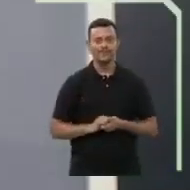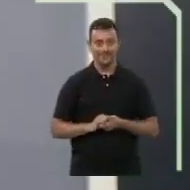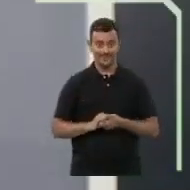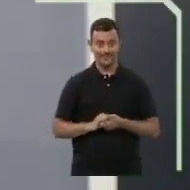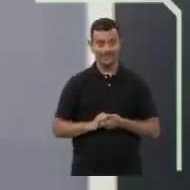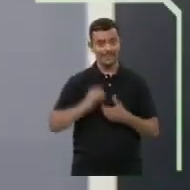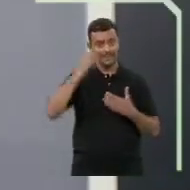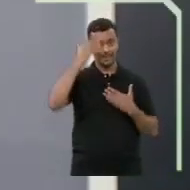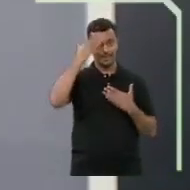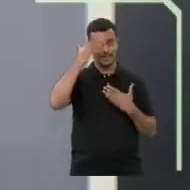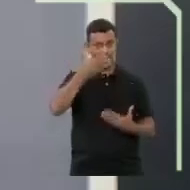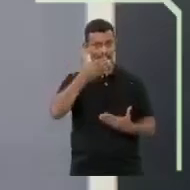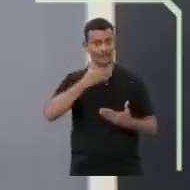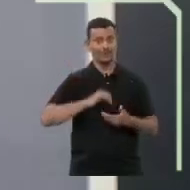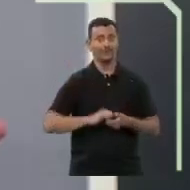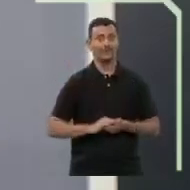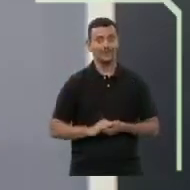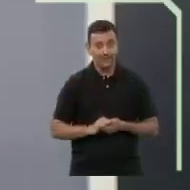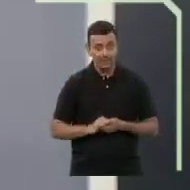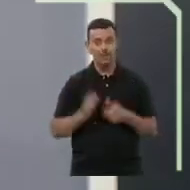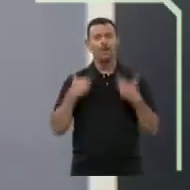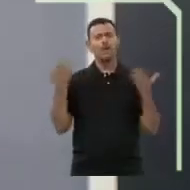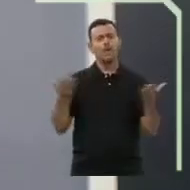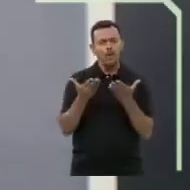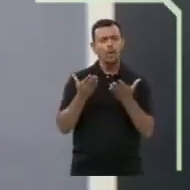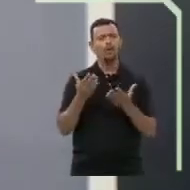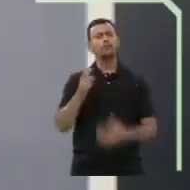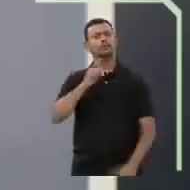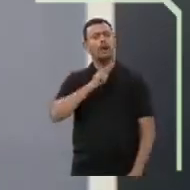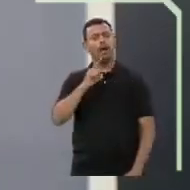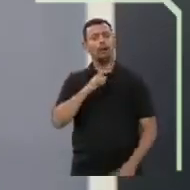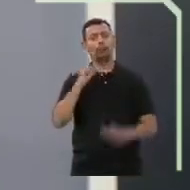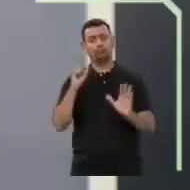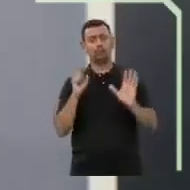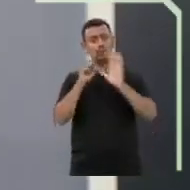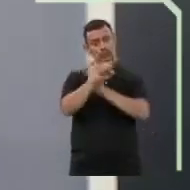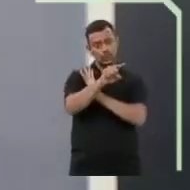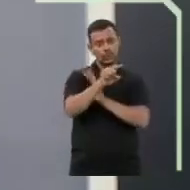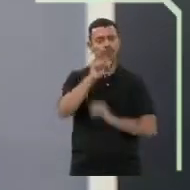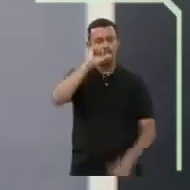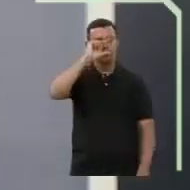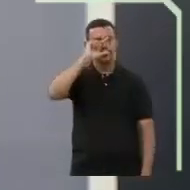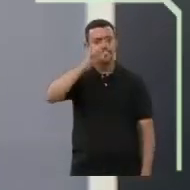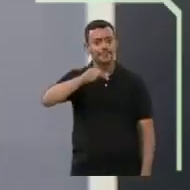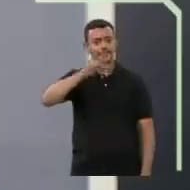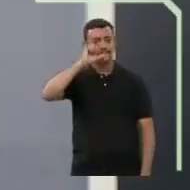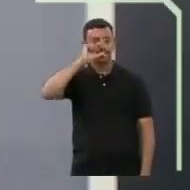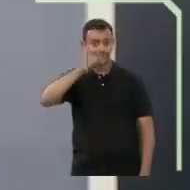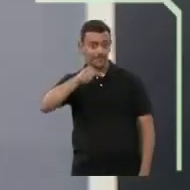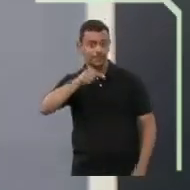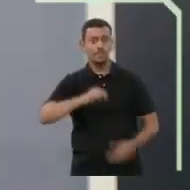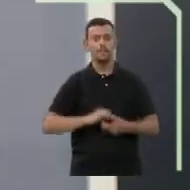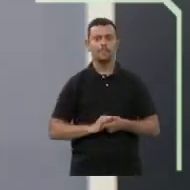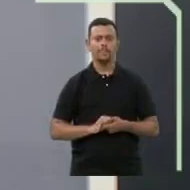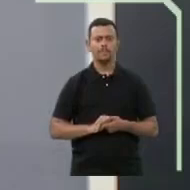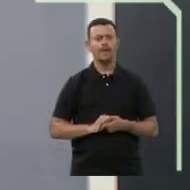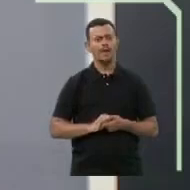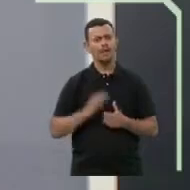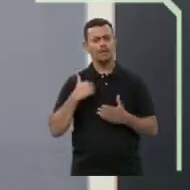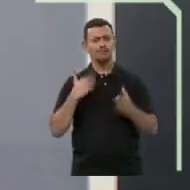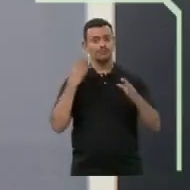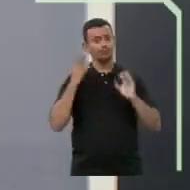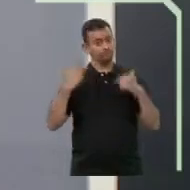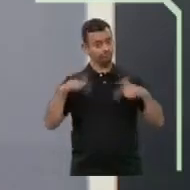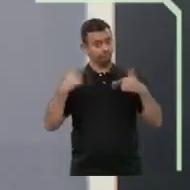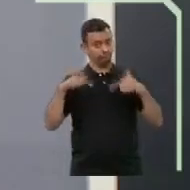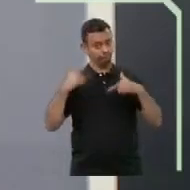Obrigado. Eu tenho uma pergunta para o candidato Geraldo Alckmin. Quando eu estive no Banco Central,